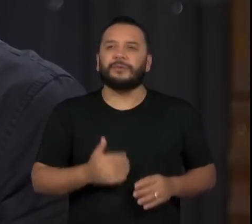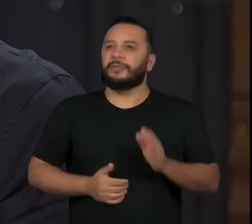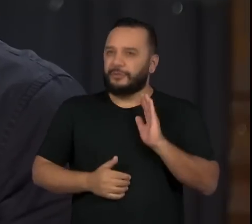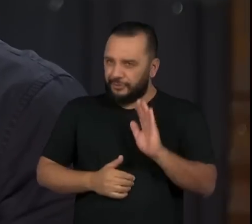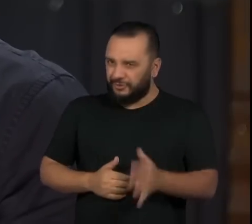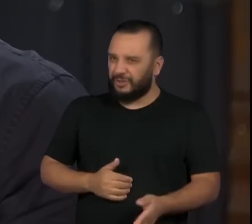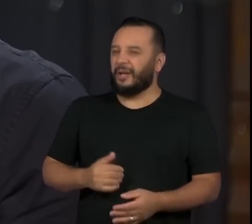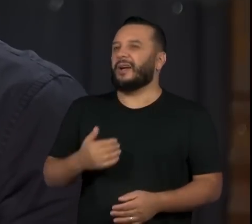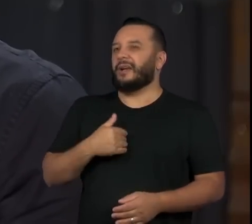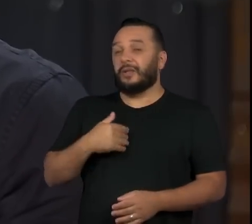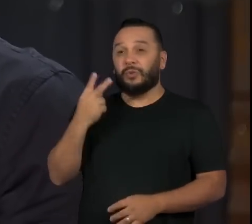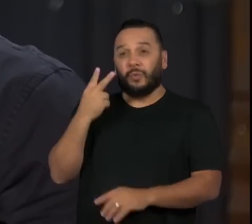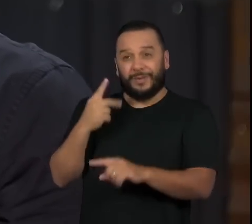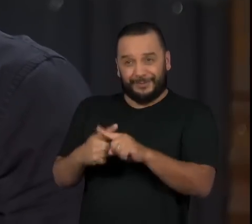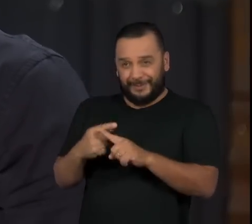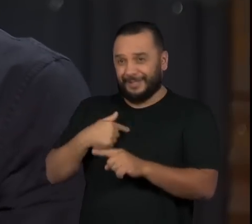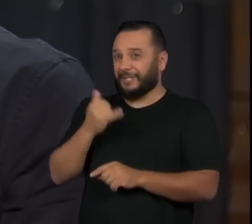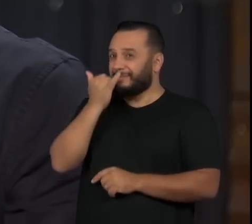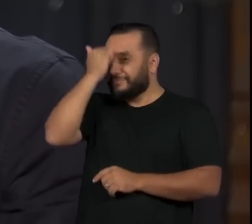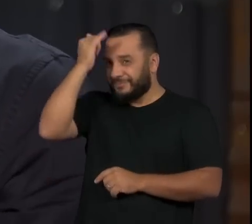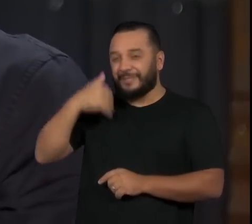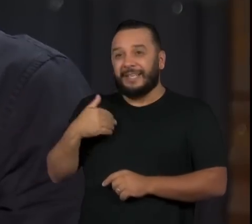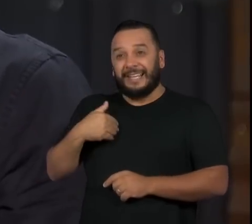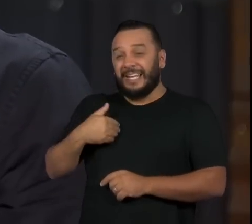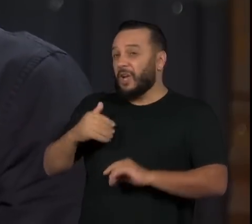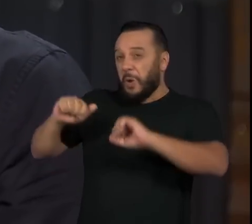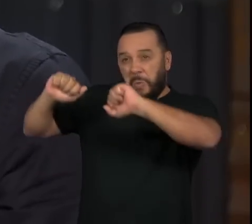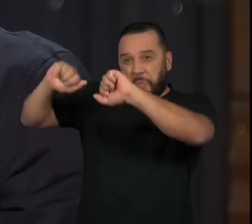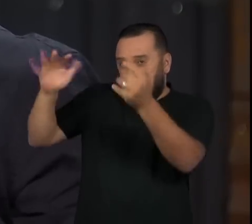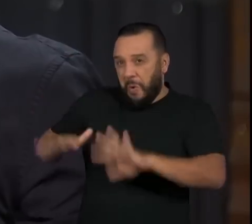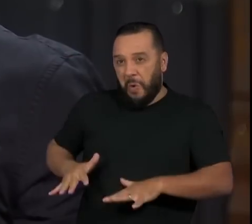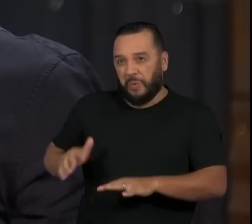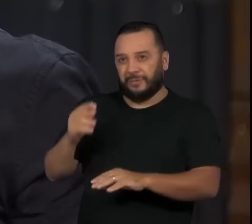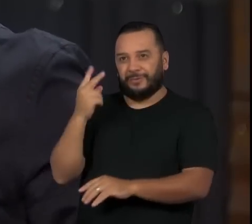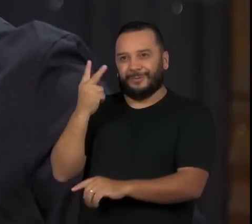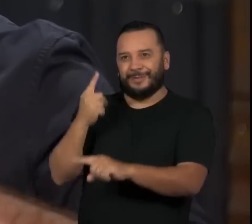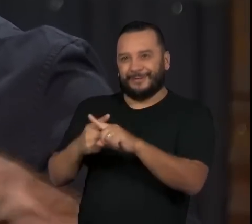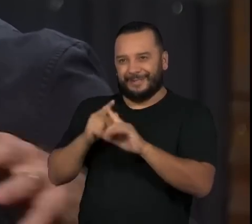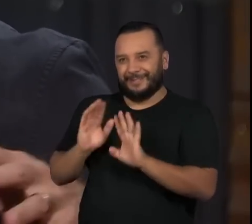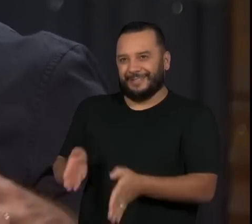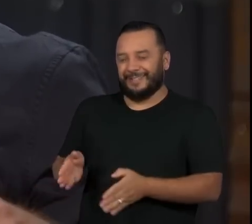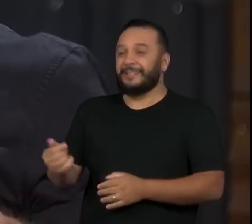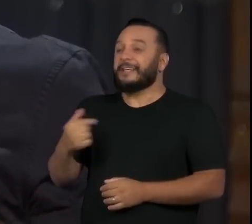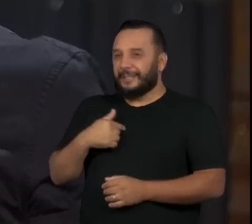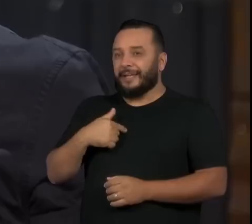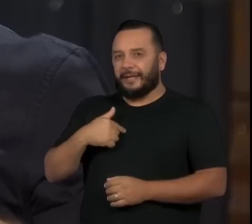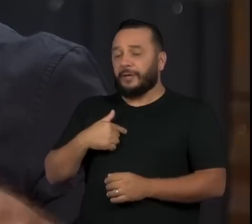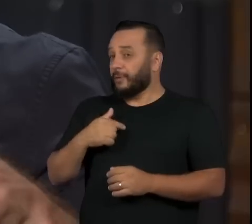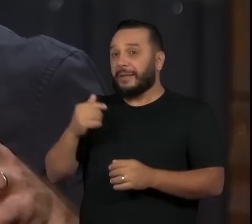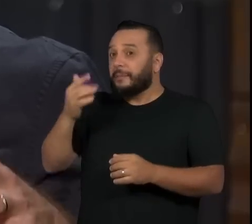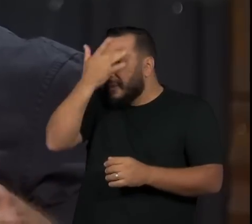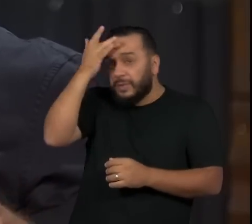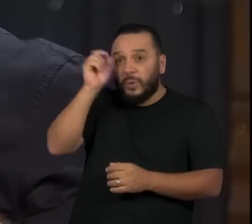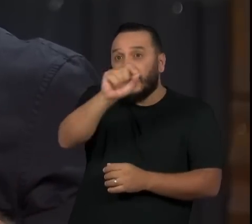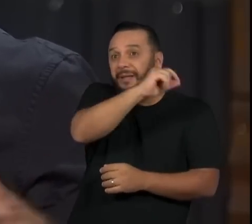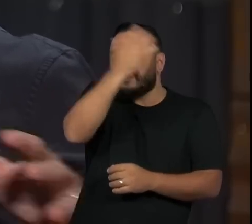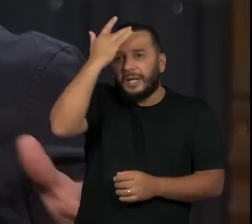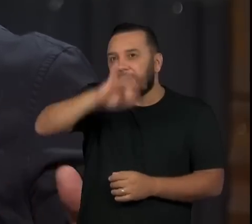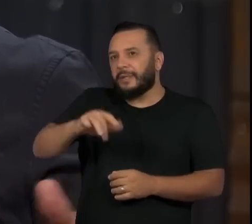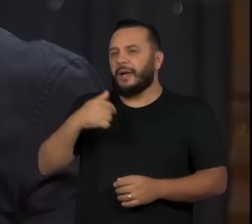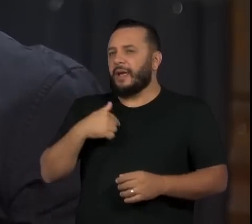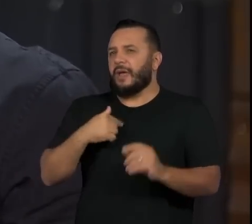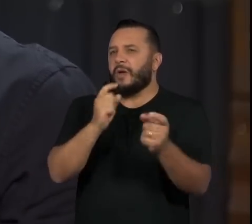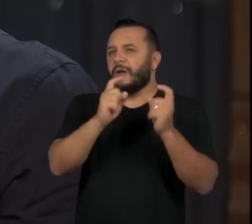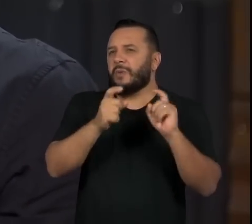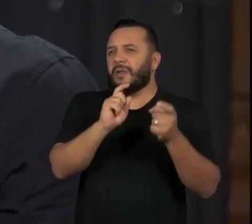2 vezes no mercado financeiro. Como que foi? E ninguém sabia, né? E era engraçado porque eu chegava nas reuniões de família, eu com 20 e poucos anos, trabalhava